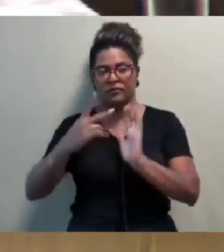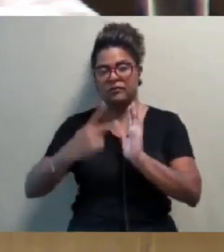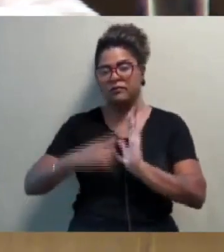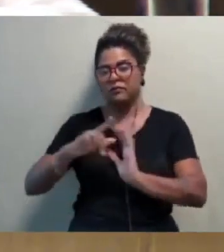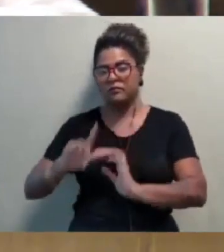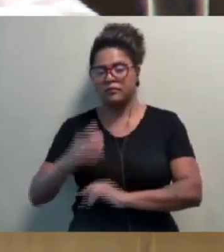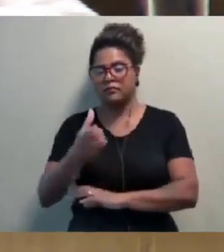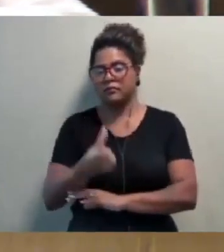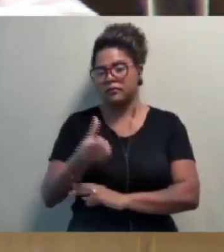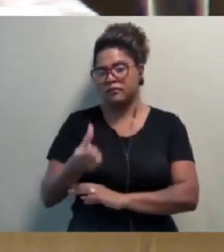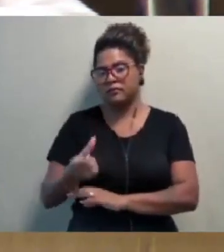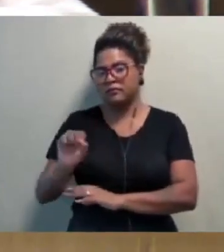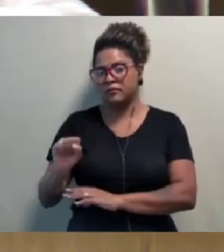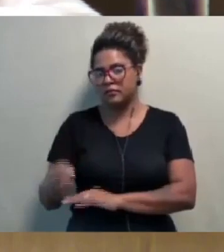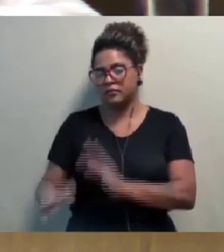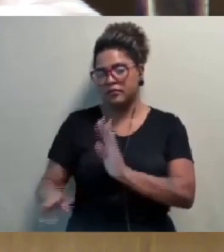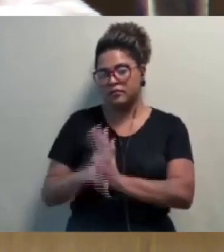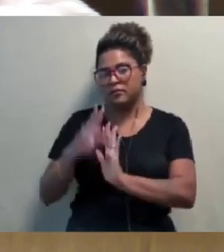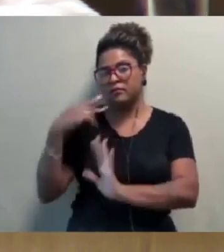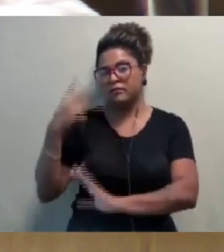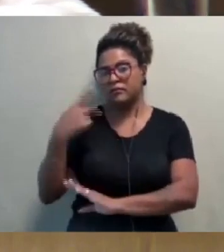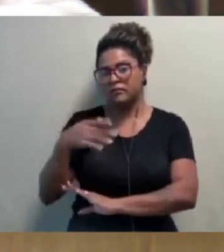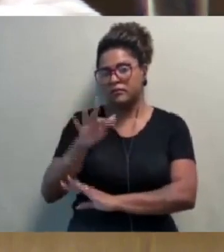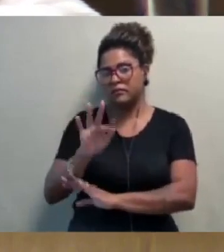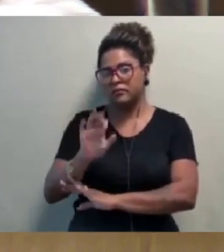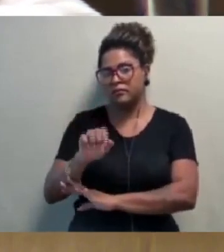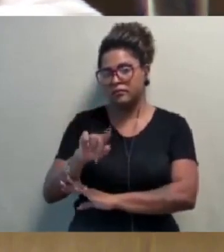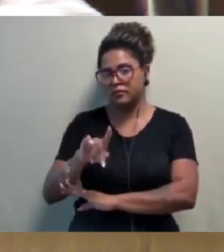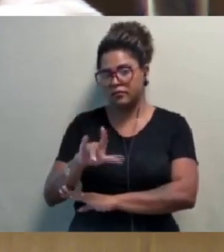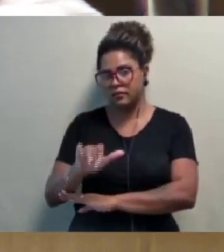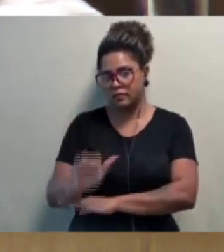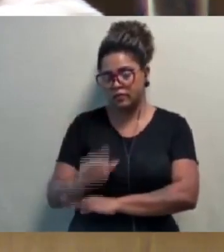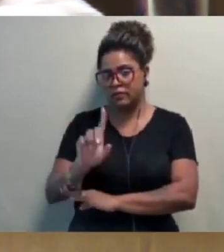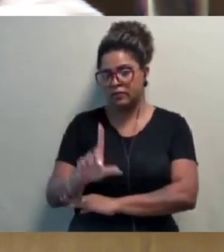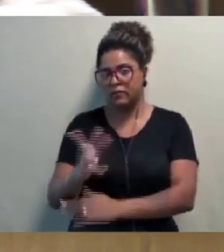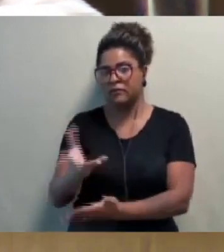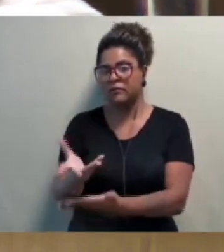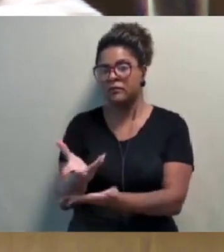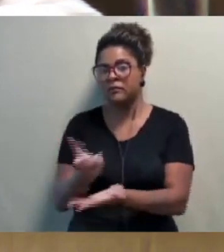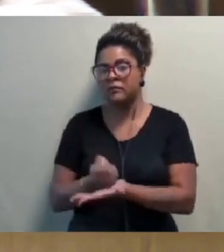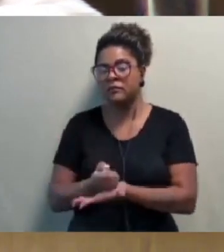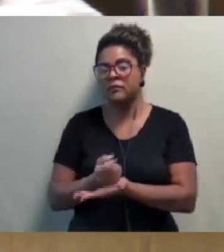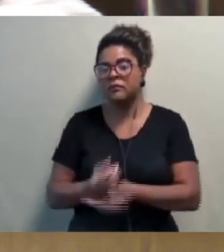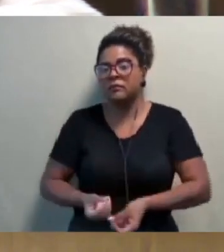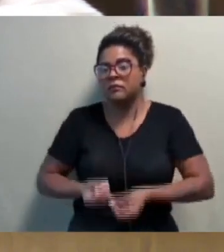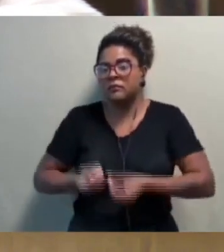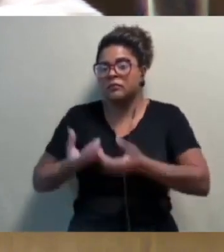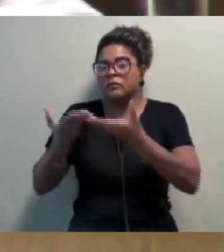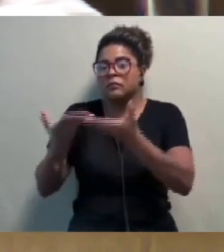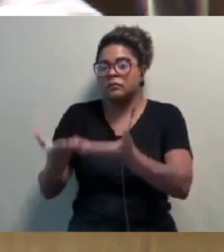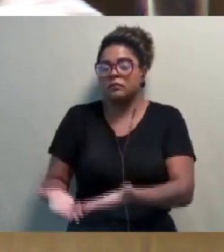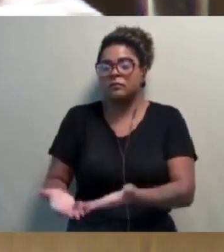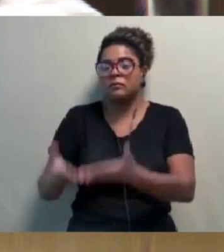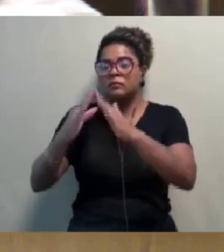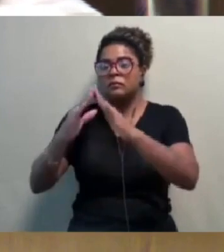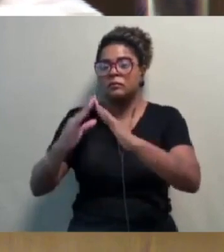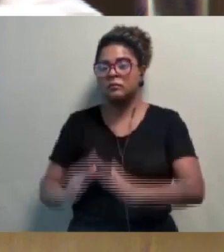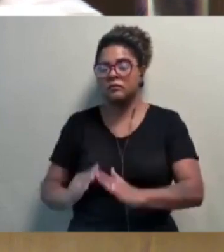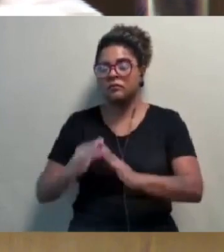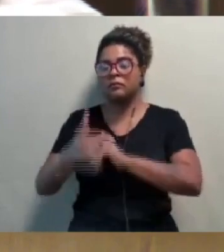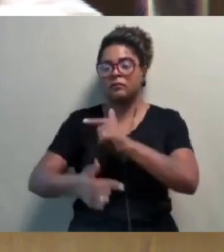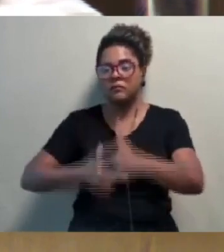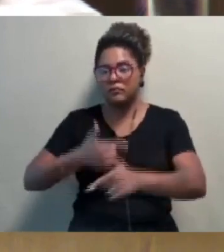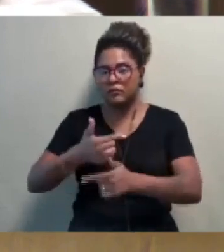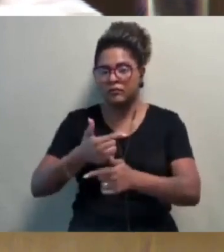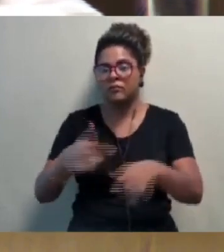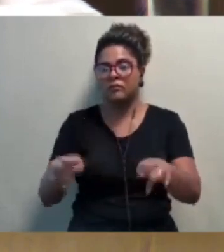da vereadora Fernanda Pereira Autoé, primeiro turno, dispõe sobre o recebimento de doações de bens móveis e serviços e